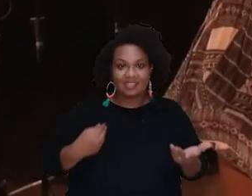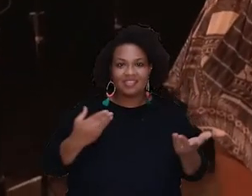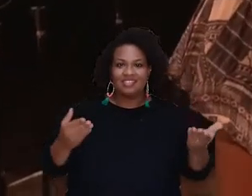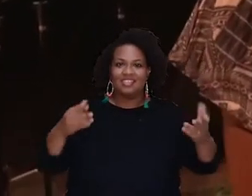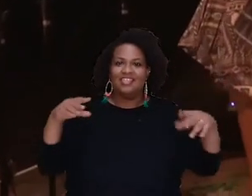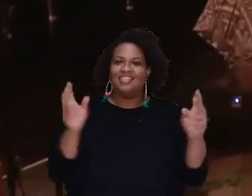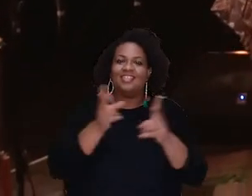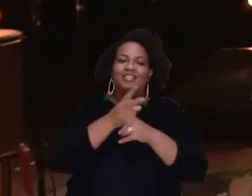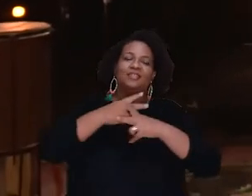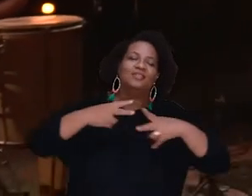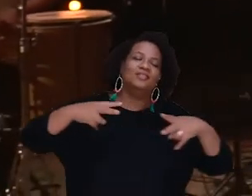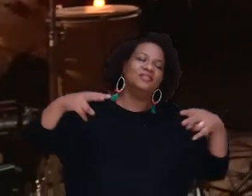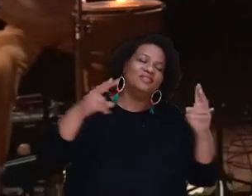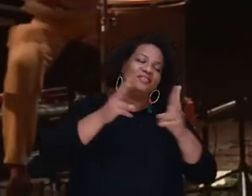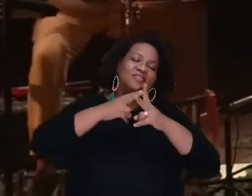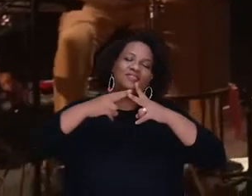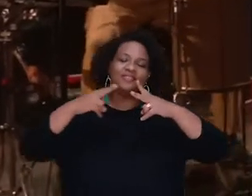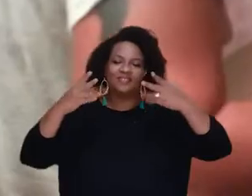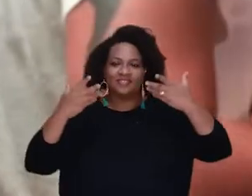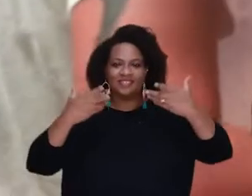vento vai me levando.